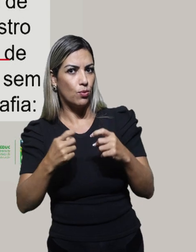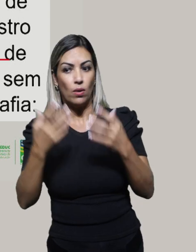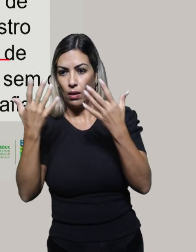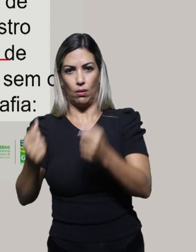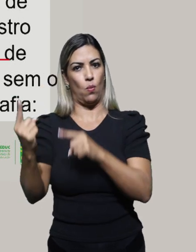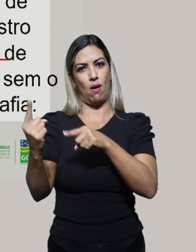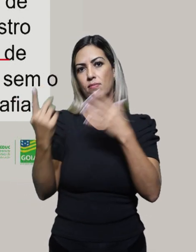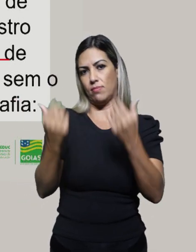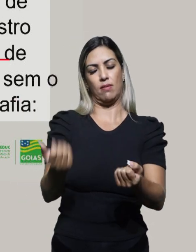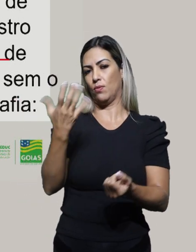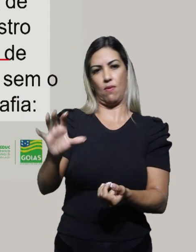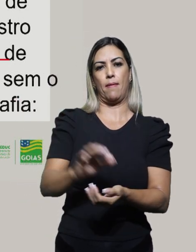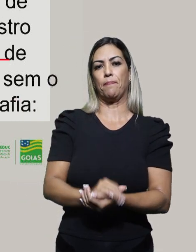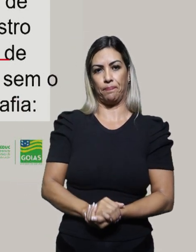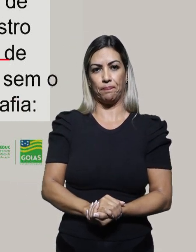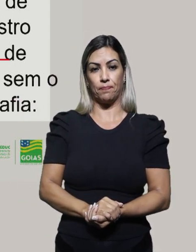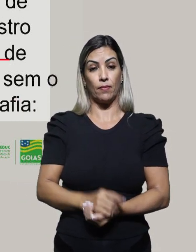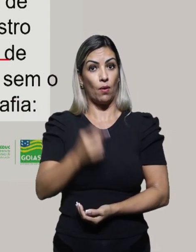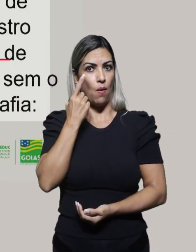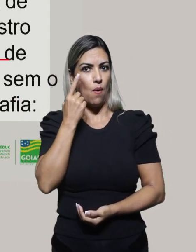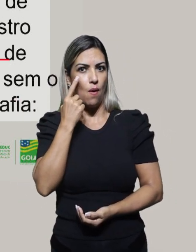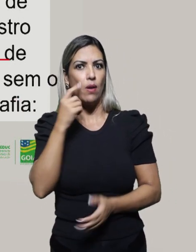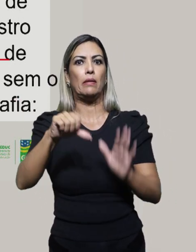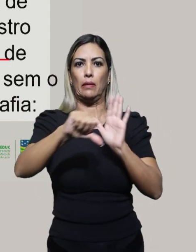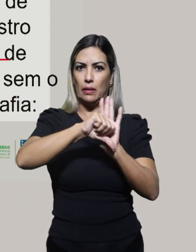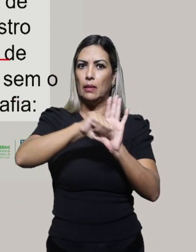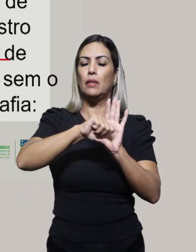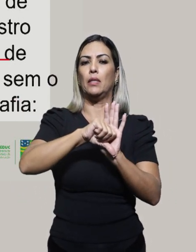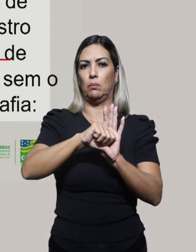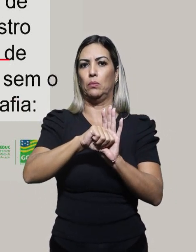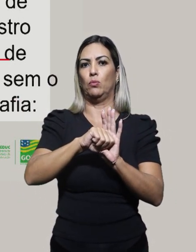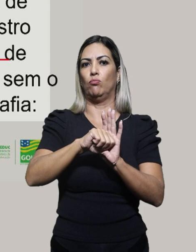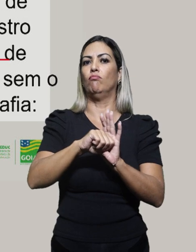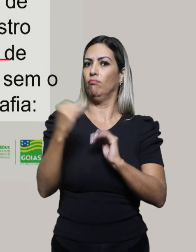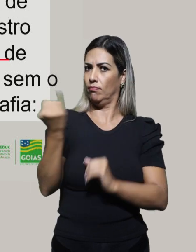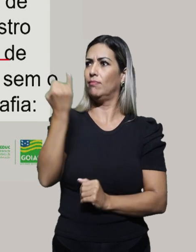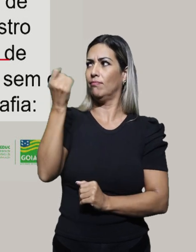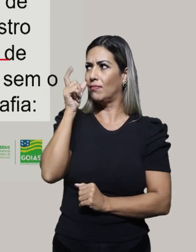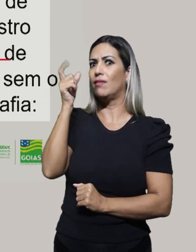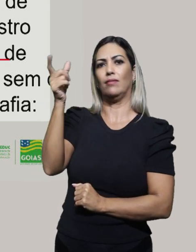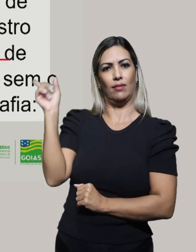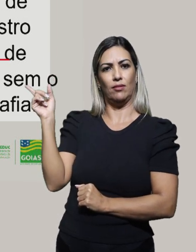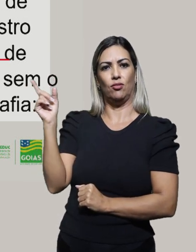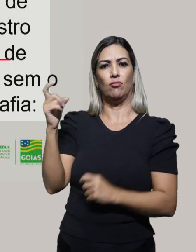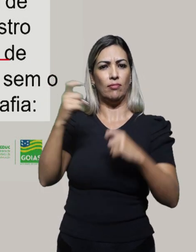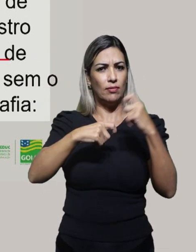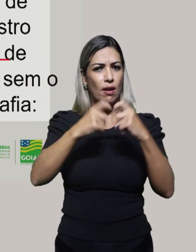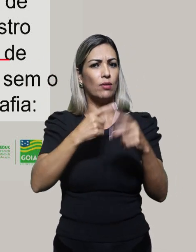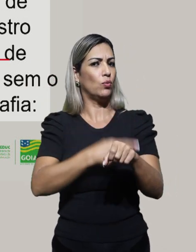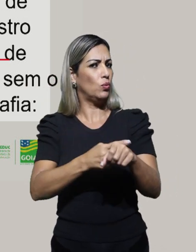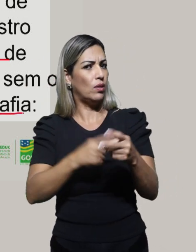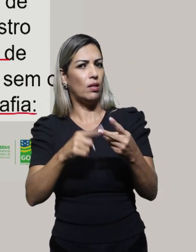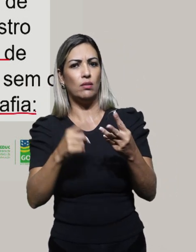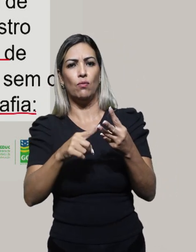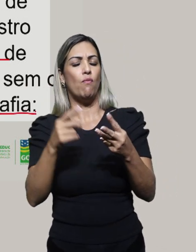sem o consentimento da vítima. Olhem só que crime mais rico para a gente estudar. Cena de sexo, nudez